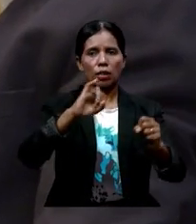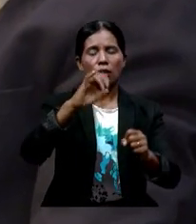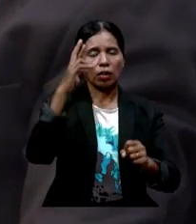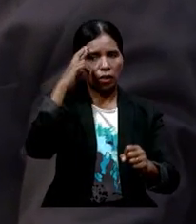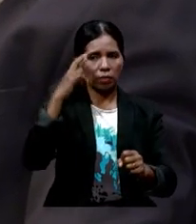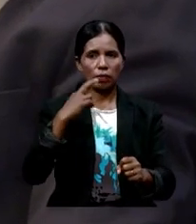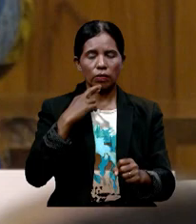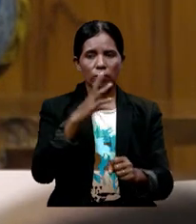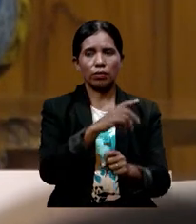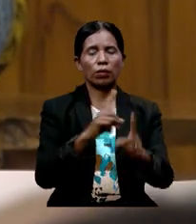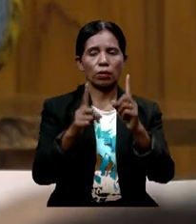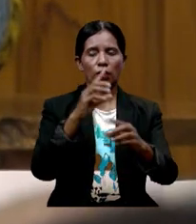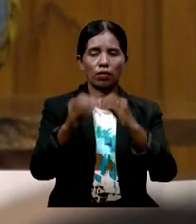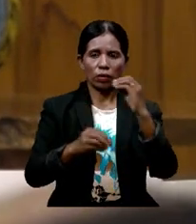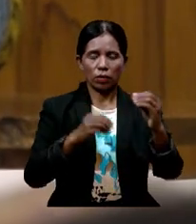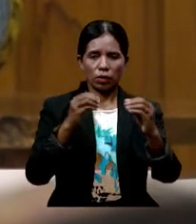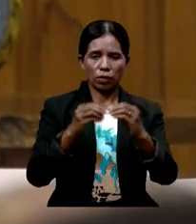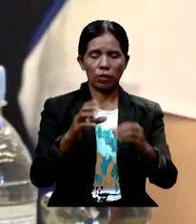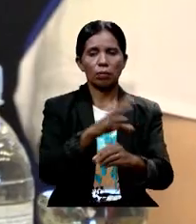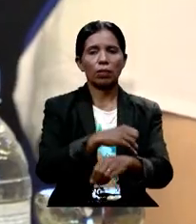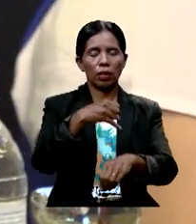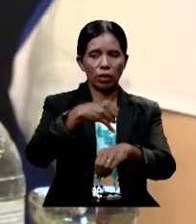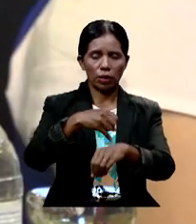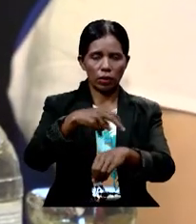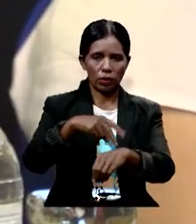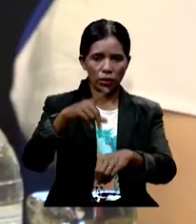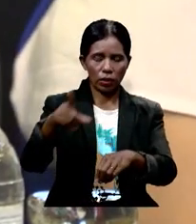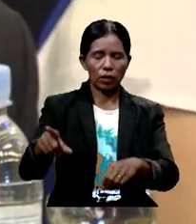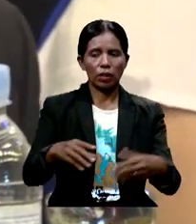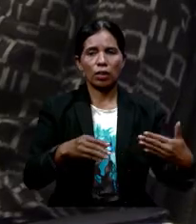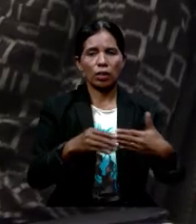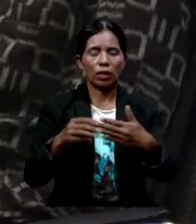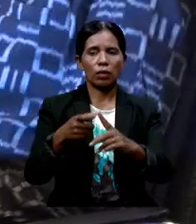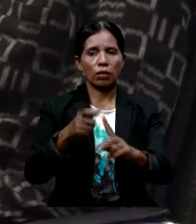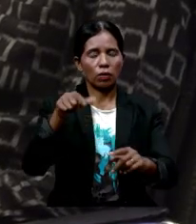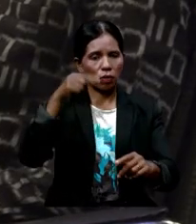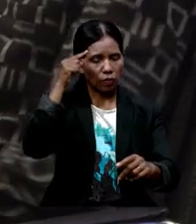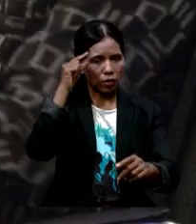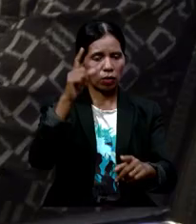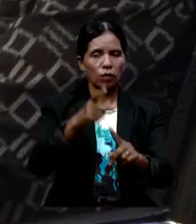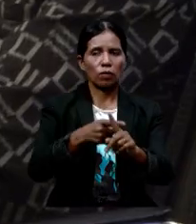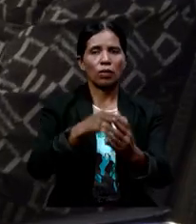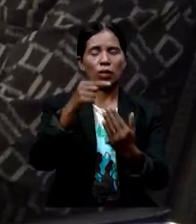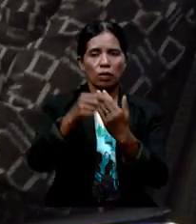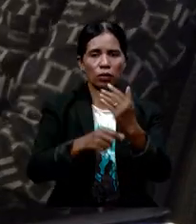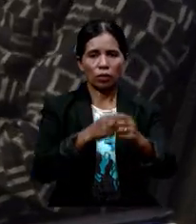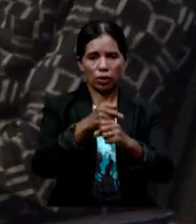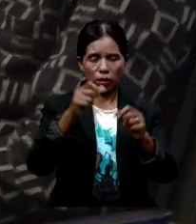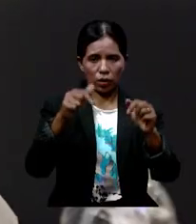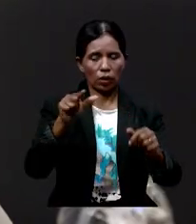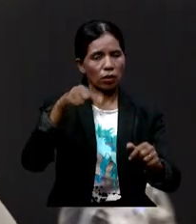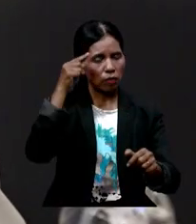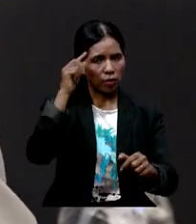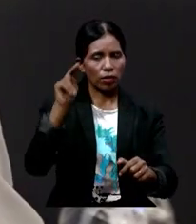Horta, o de Qualia, Conabá, evento internacional, nebe se organiza o seu governo, e a Fulan Augusto Tinané. Governante,